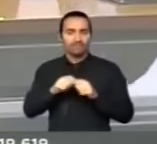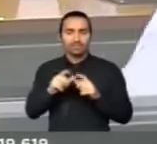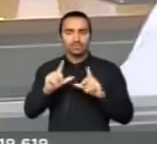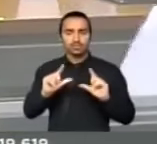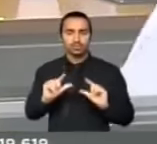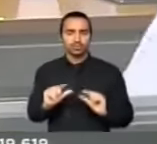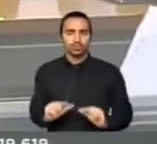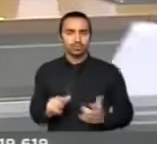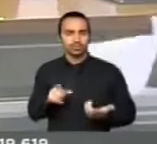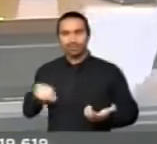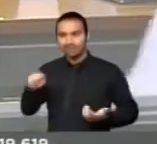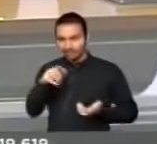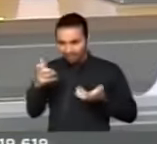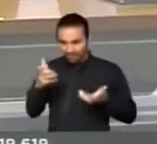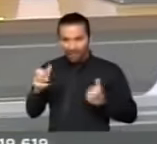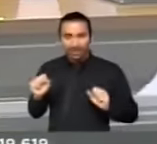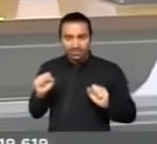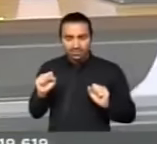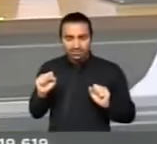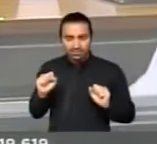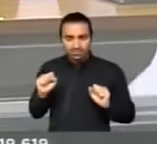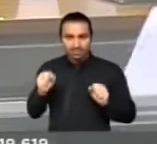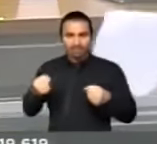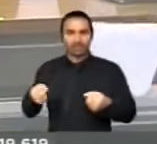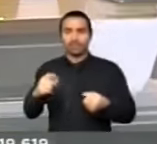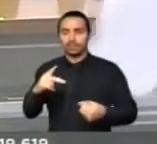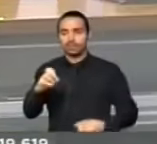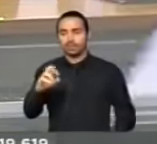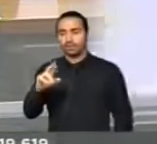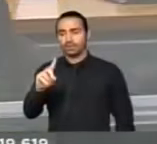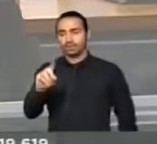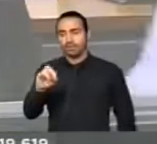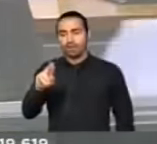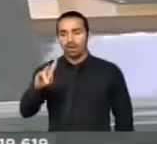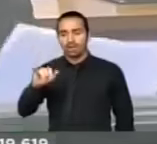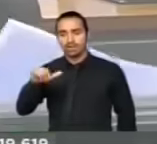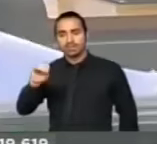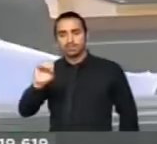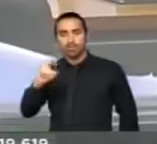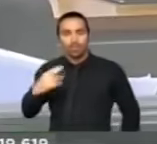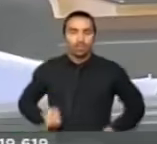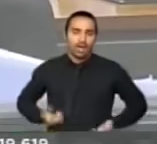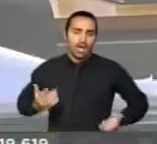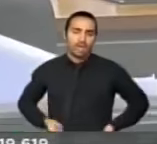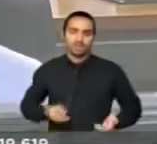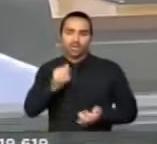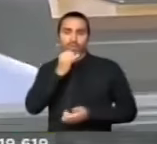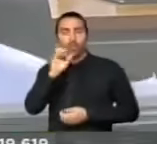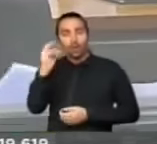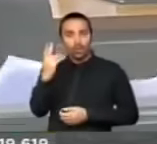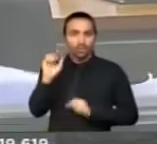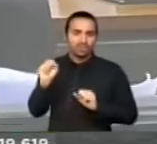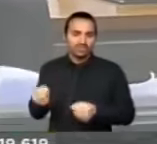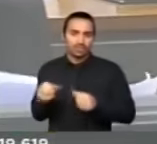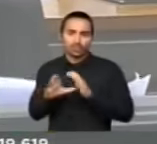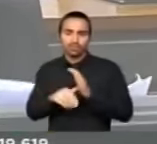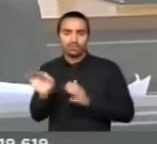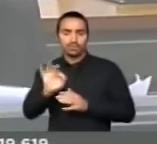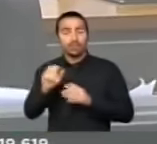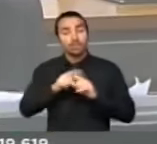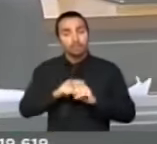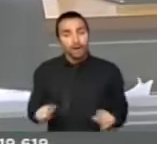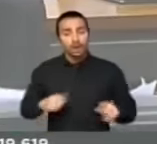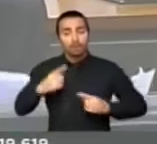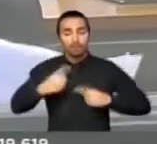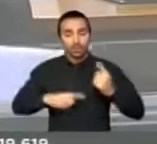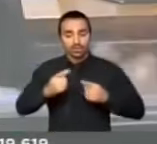Ninguém aqui quer defender o perdularismo ou o gasto inútil, muito menos a corrupção. Mas política econômica é